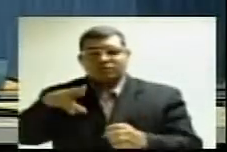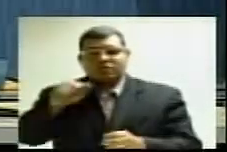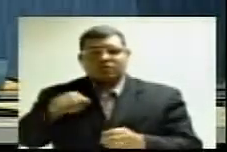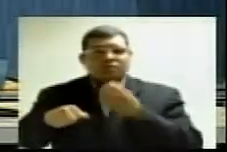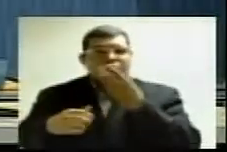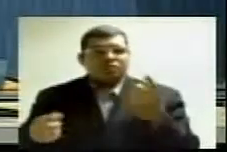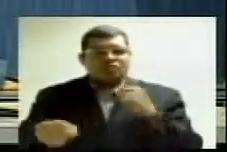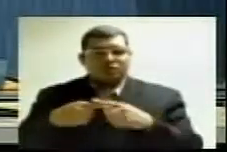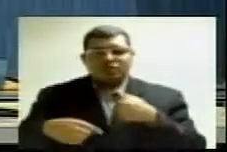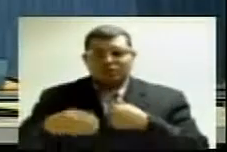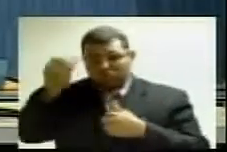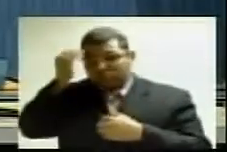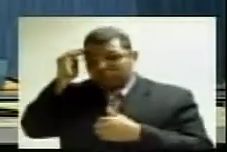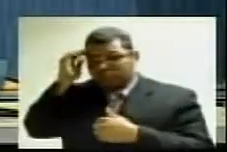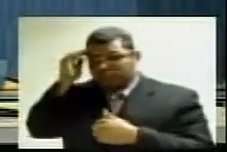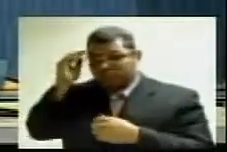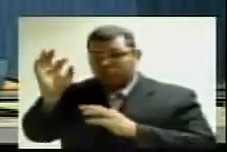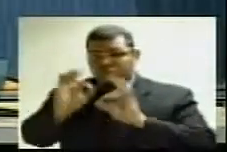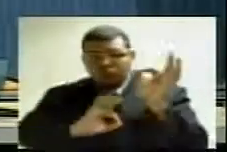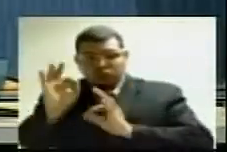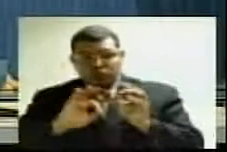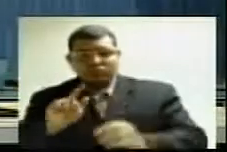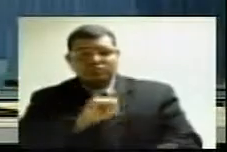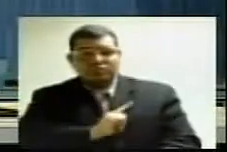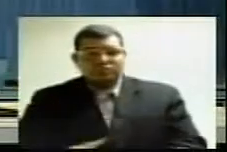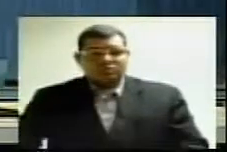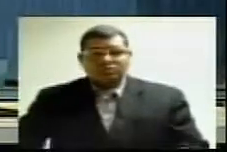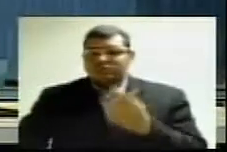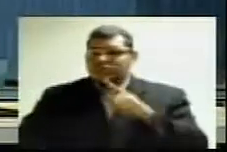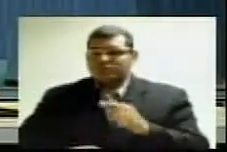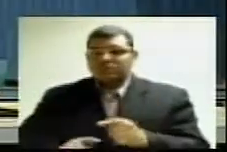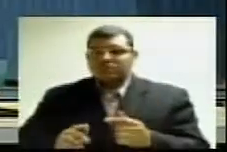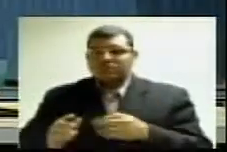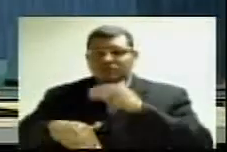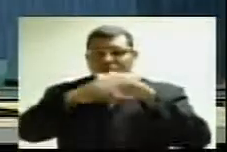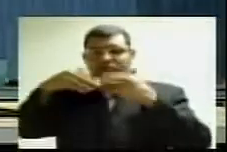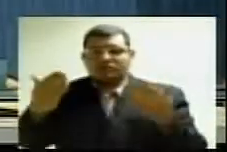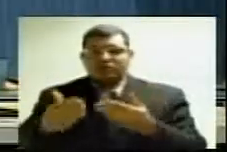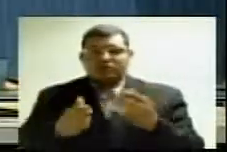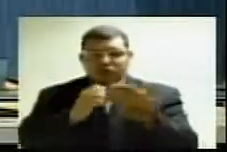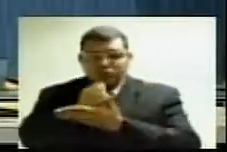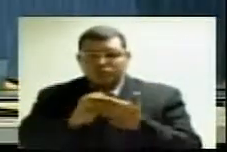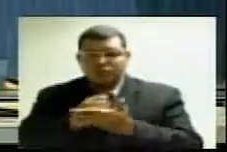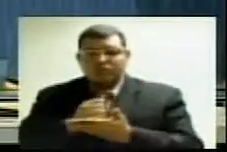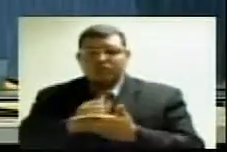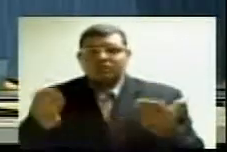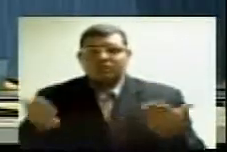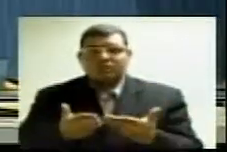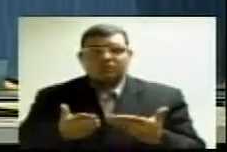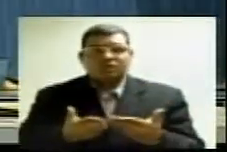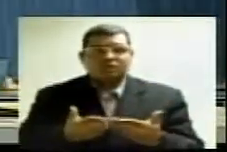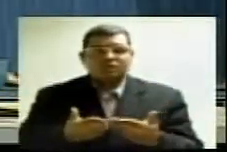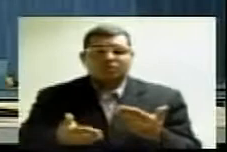Marina, porque entendemos que um projeto de governo não deve ser construído com base em conchavos,